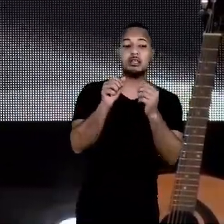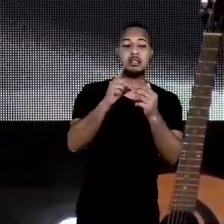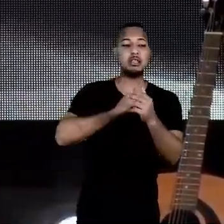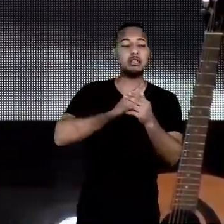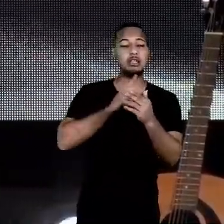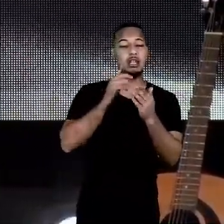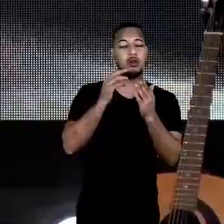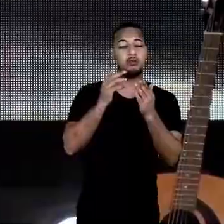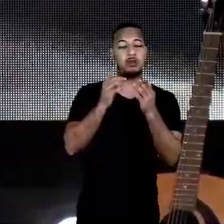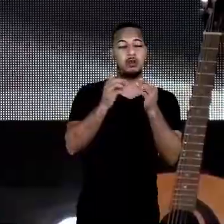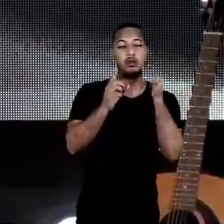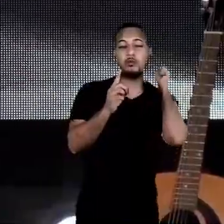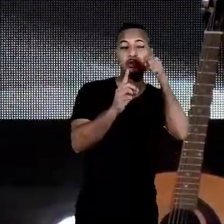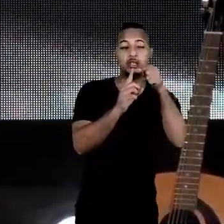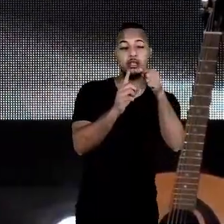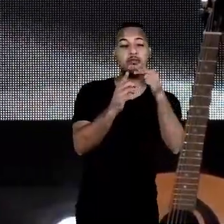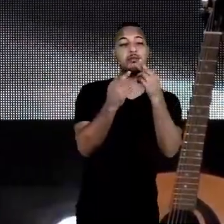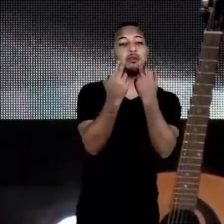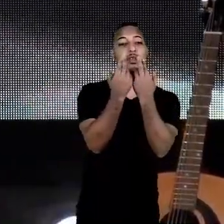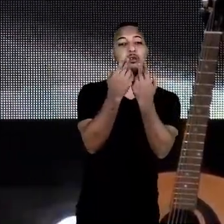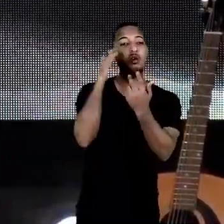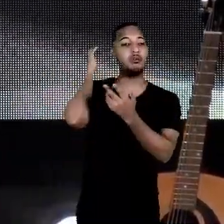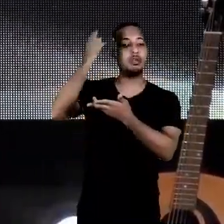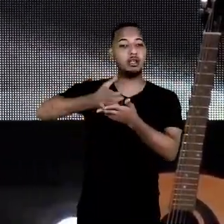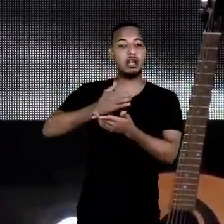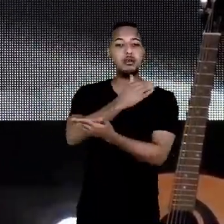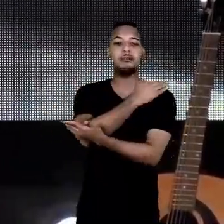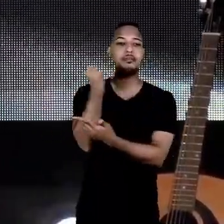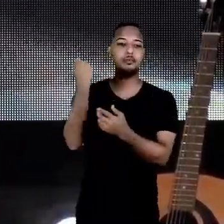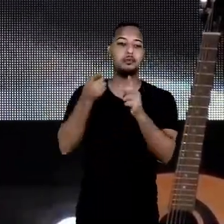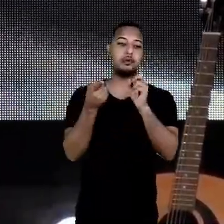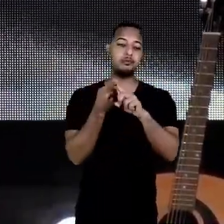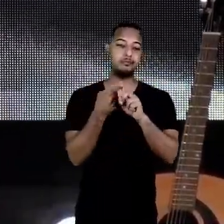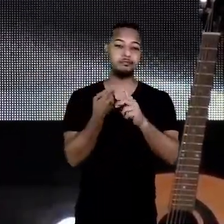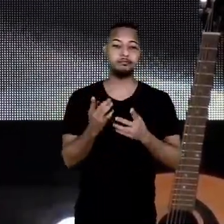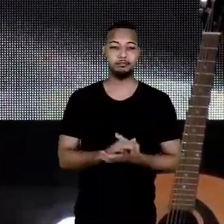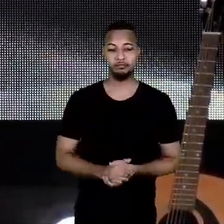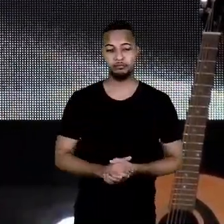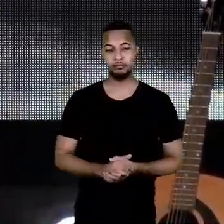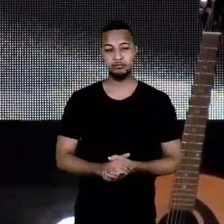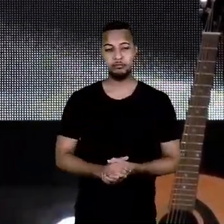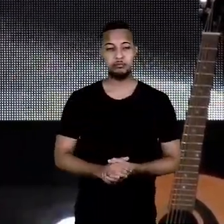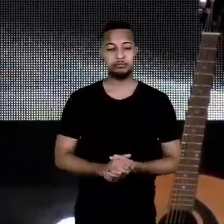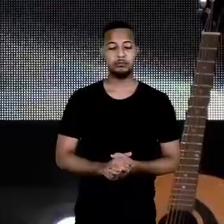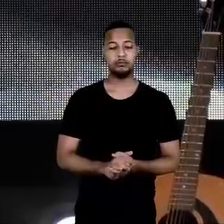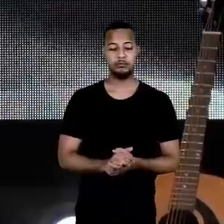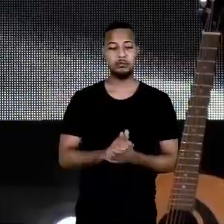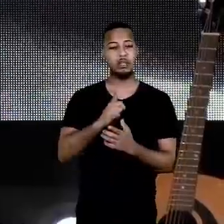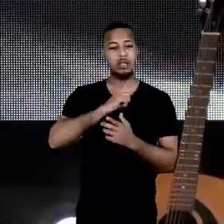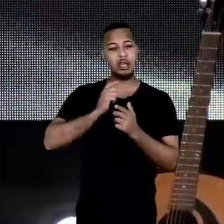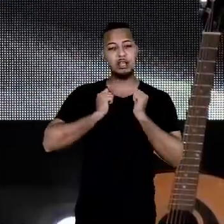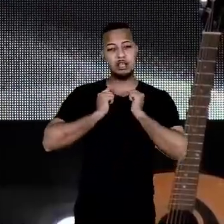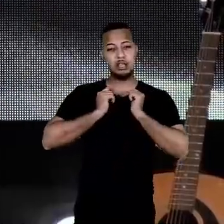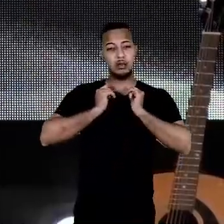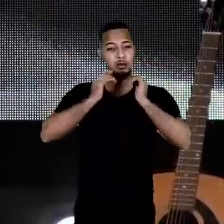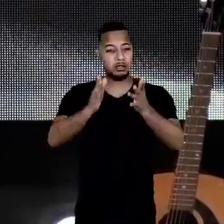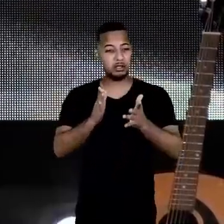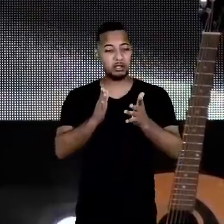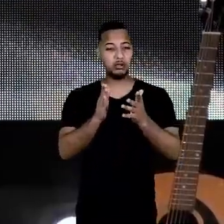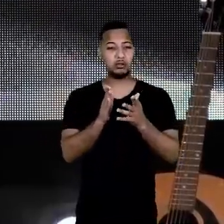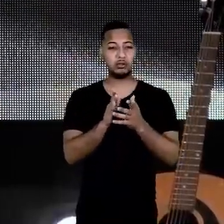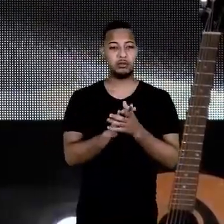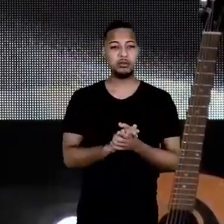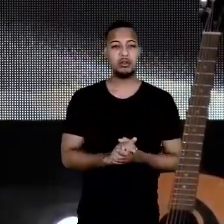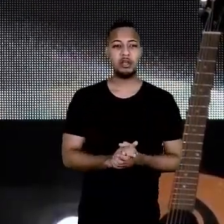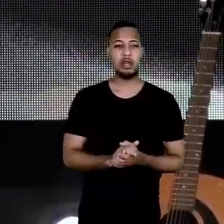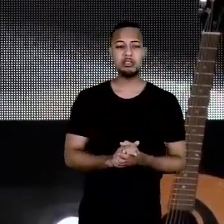Quando a gente identifica qual é o nosso cativeiro, segunda lição, reaja à prisão do cativeiro. Olha para o